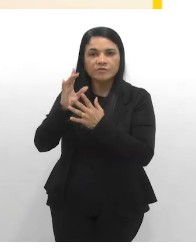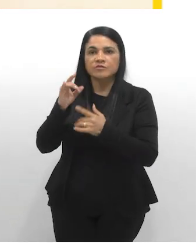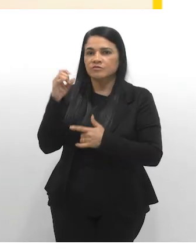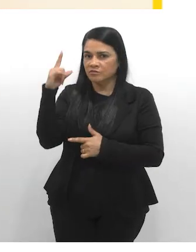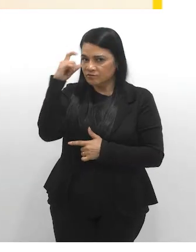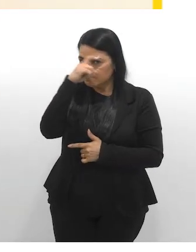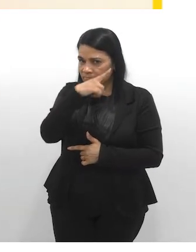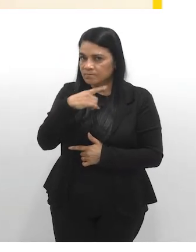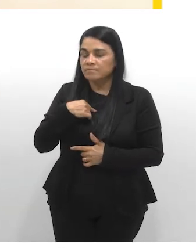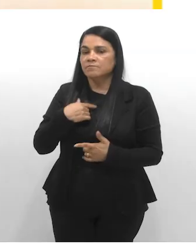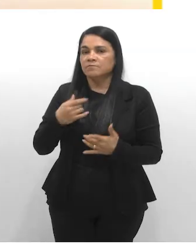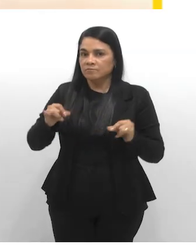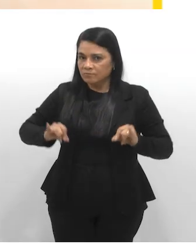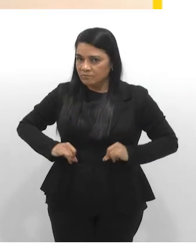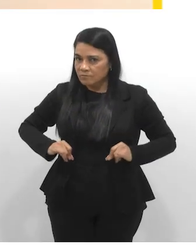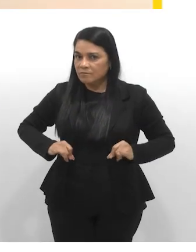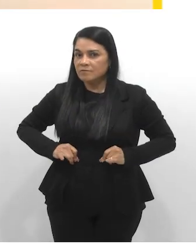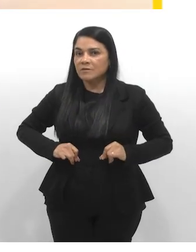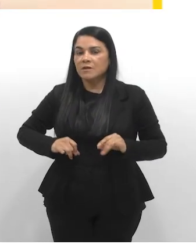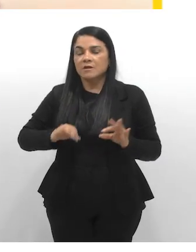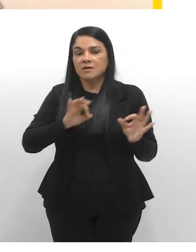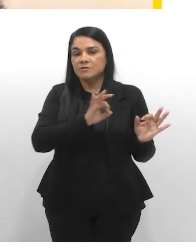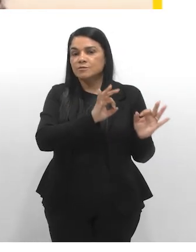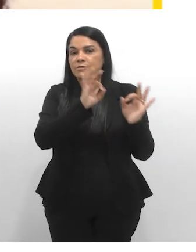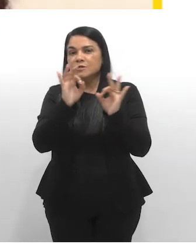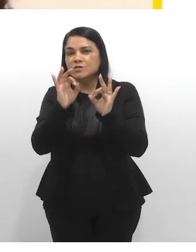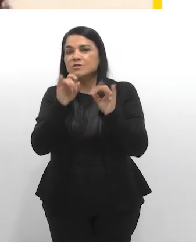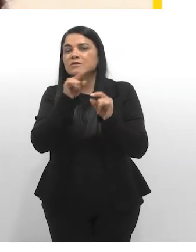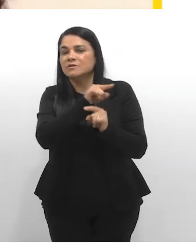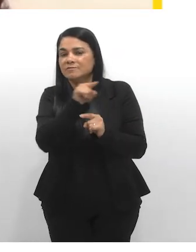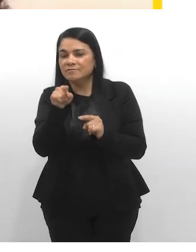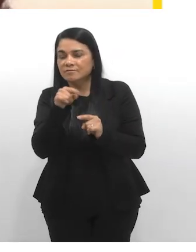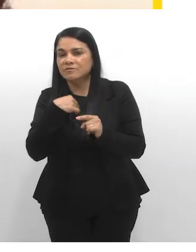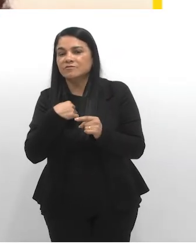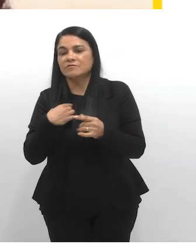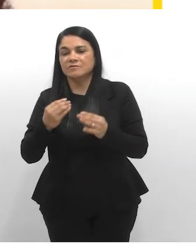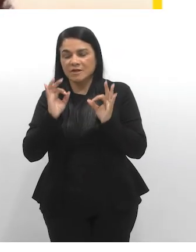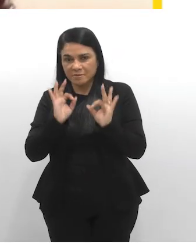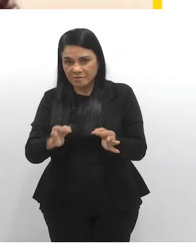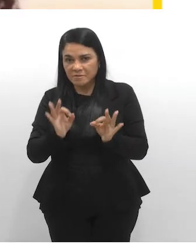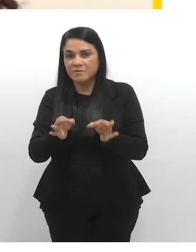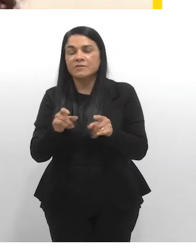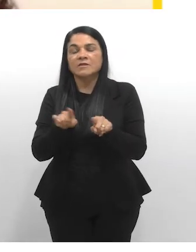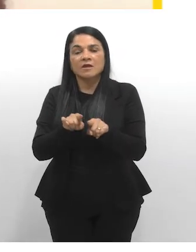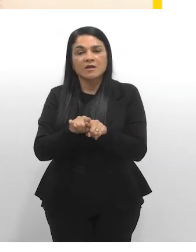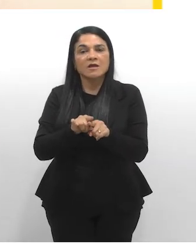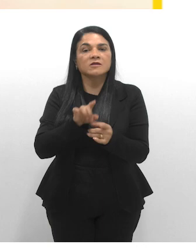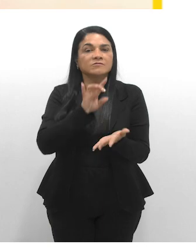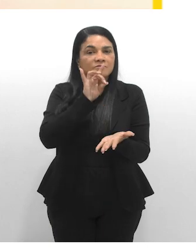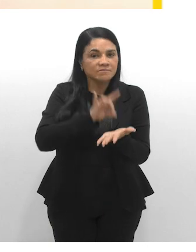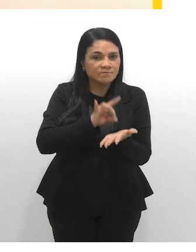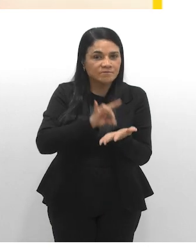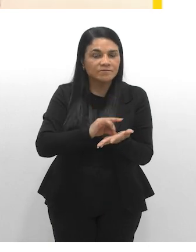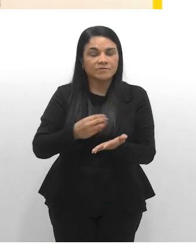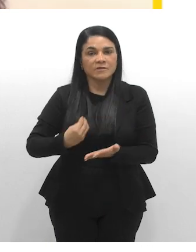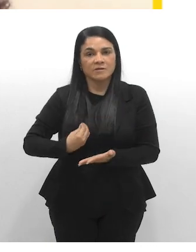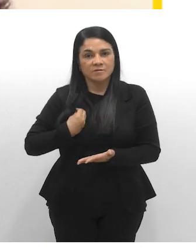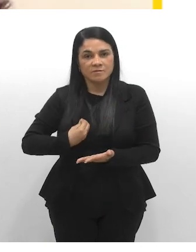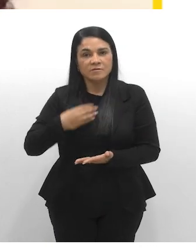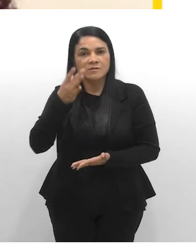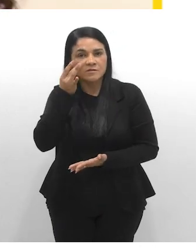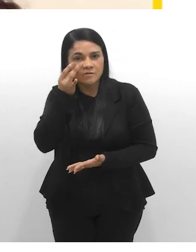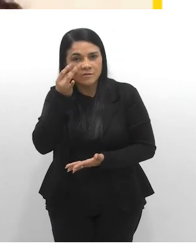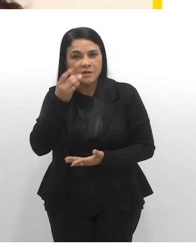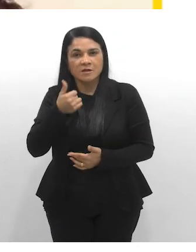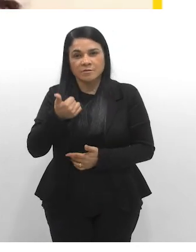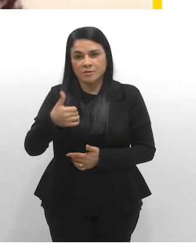está ouvindo só aqui, imagine a todas essas pessoas que vivenciaram isso, né? Ou seja, não bastar perder o